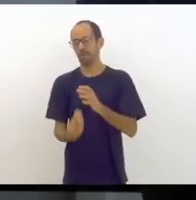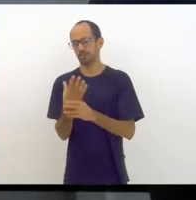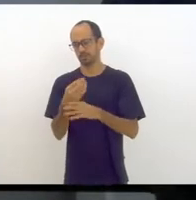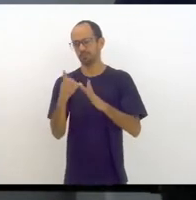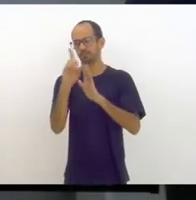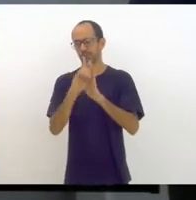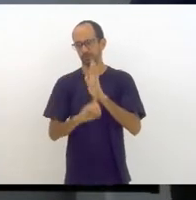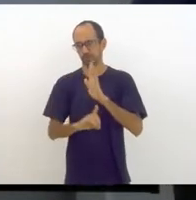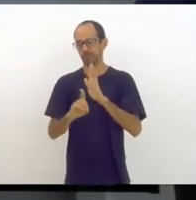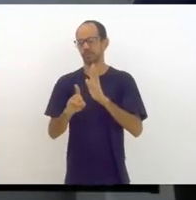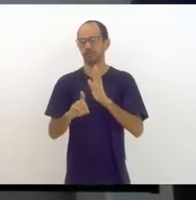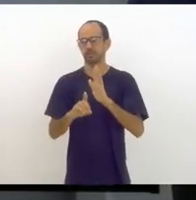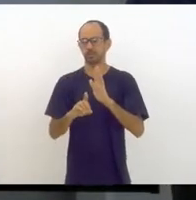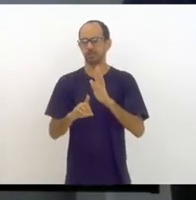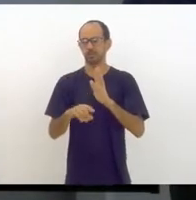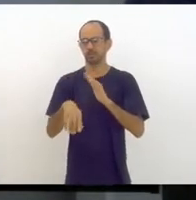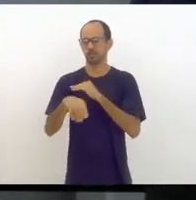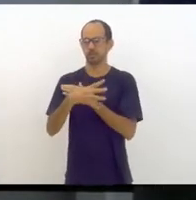né,